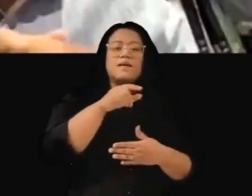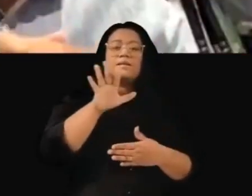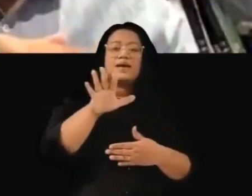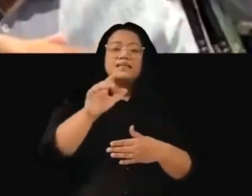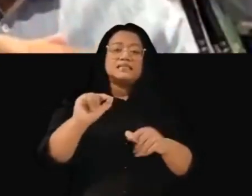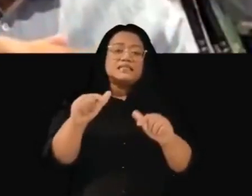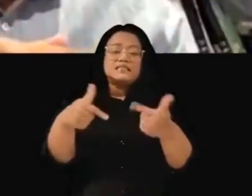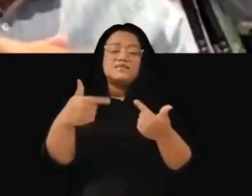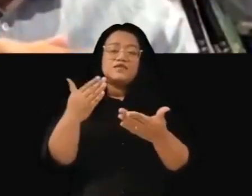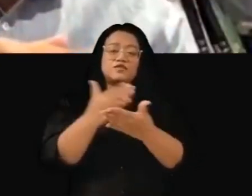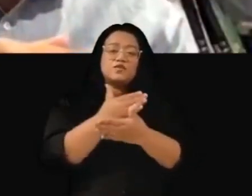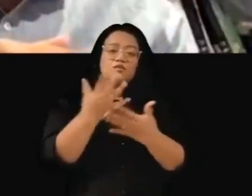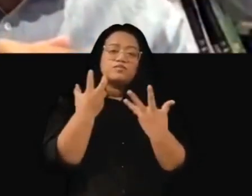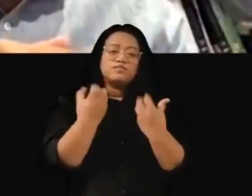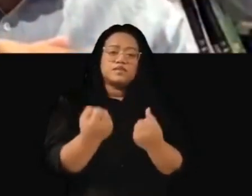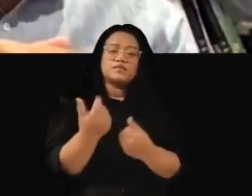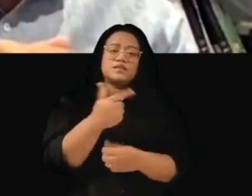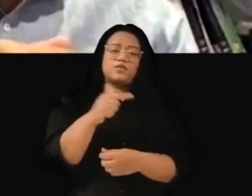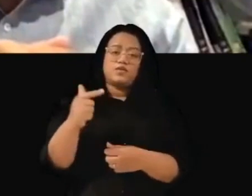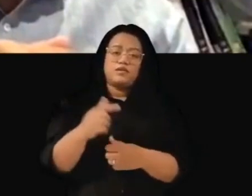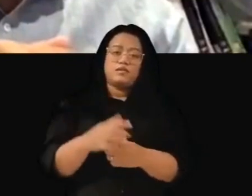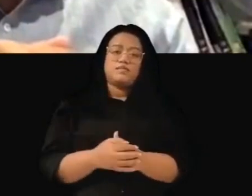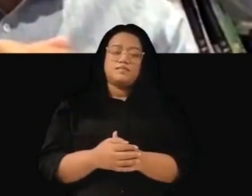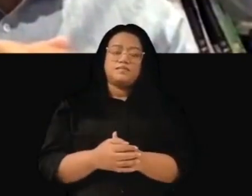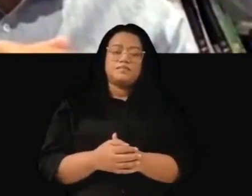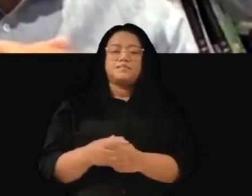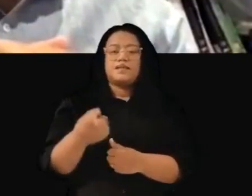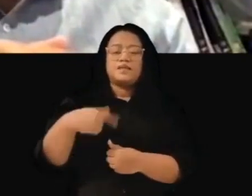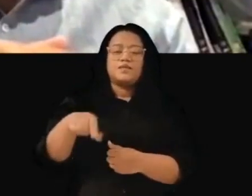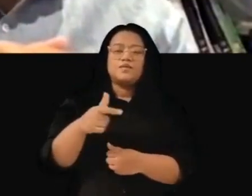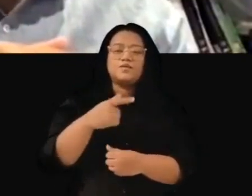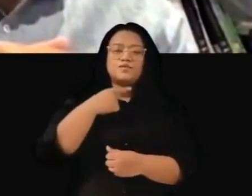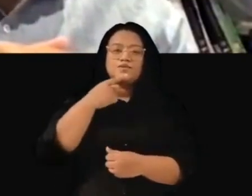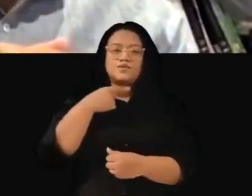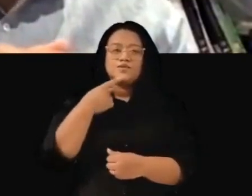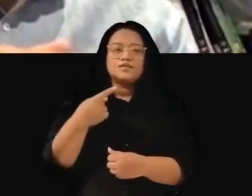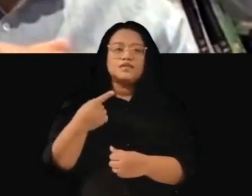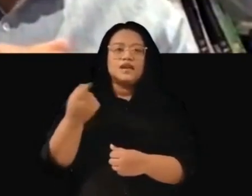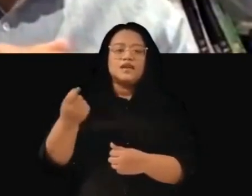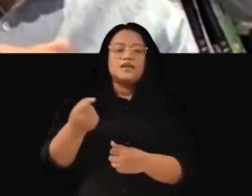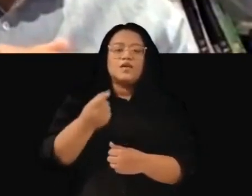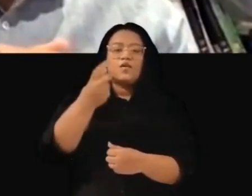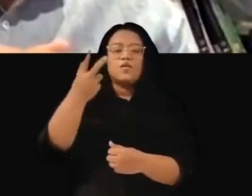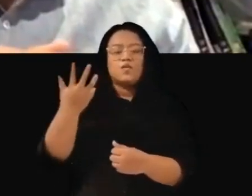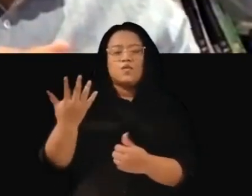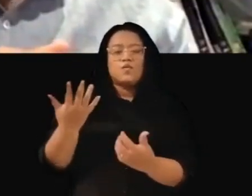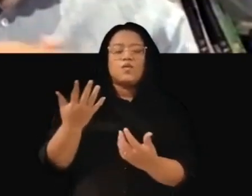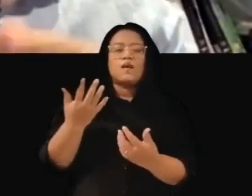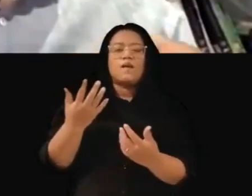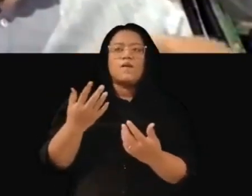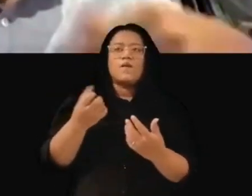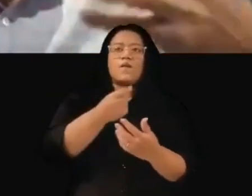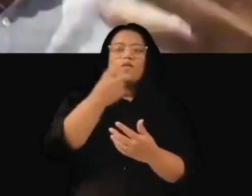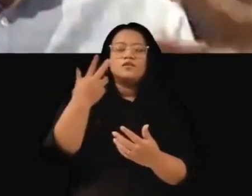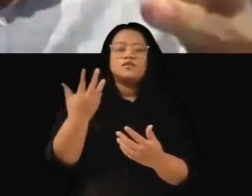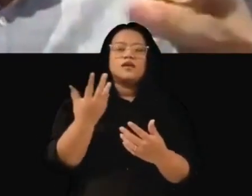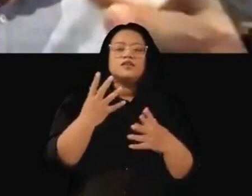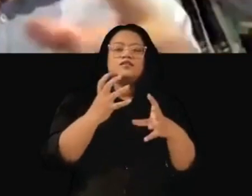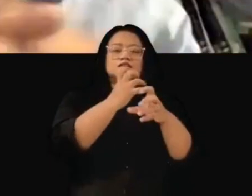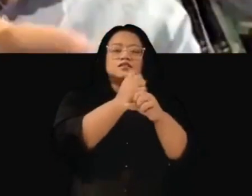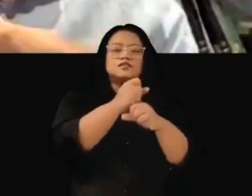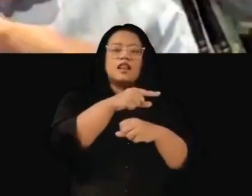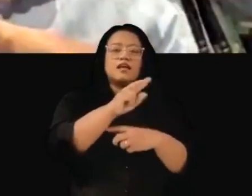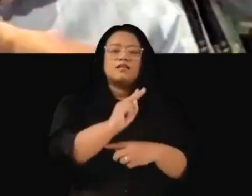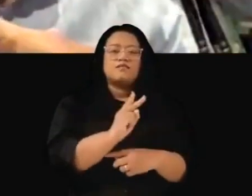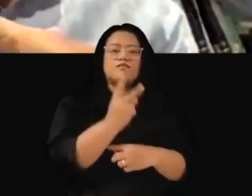dificuldade, doutora. Nós não conseguimos qualificar e quantificar, qualificar sim, mas quantificar e fundamentalmente valorar